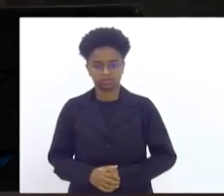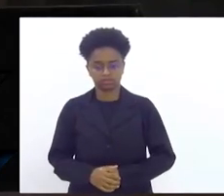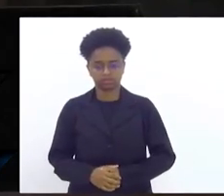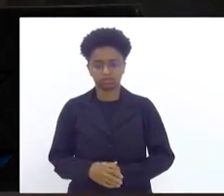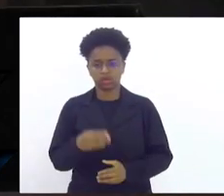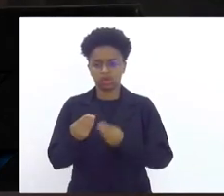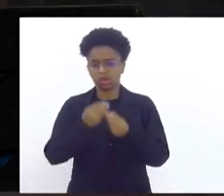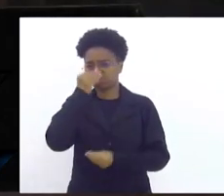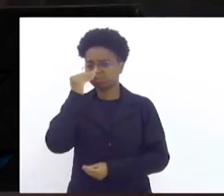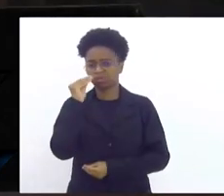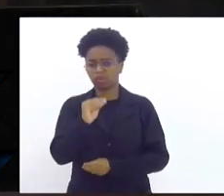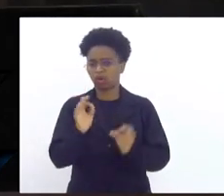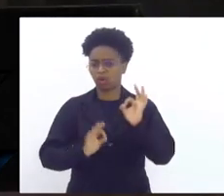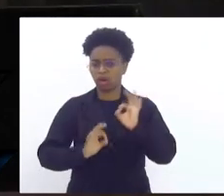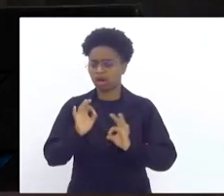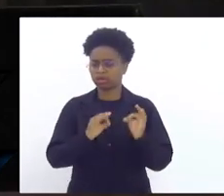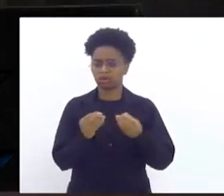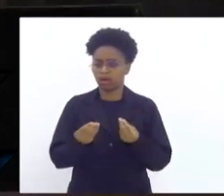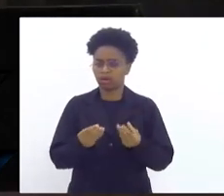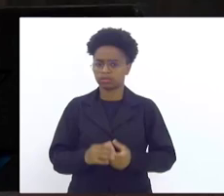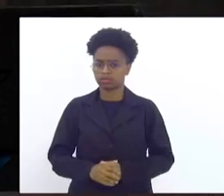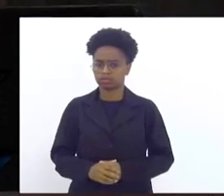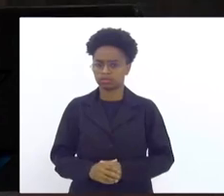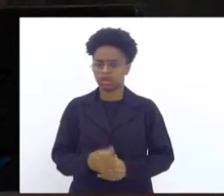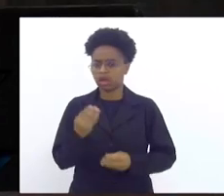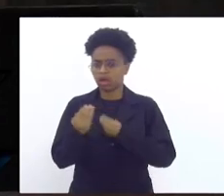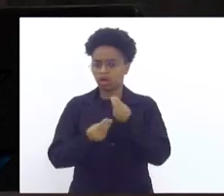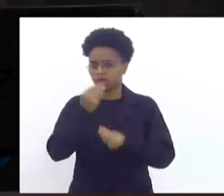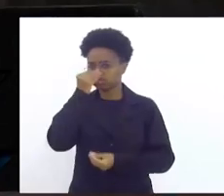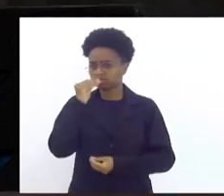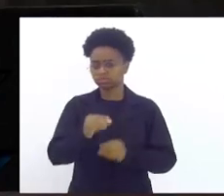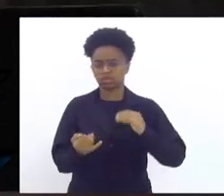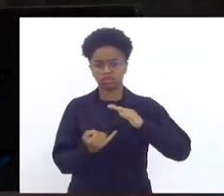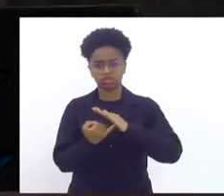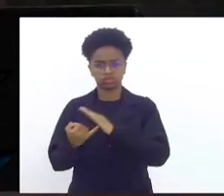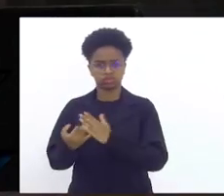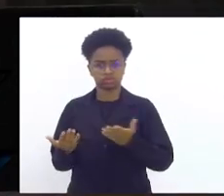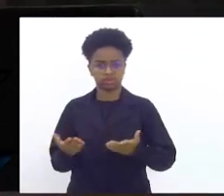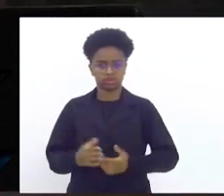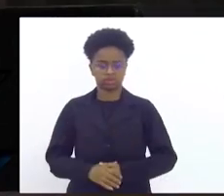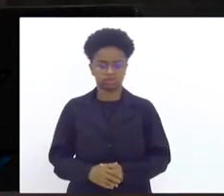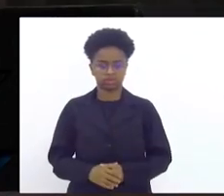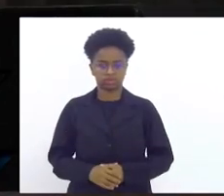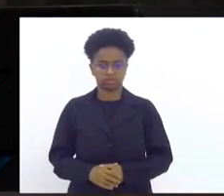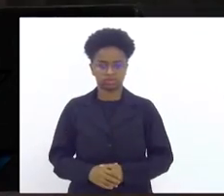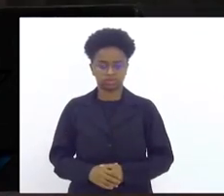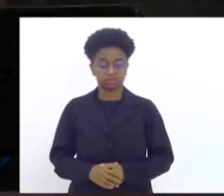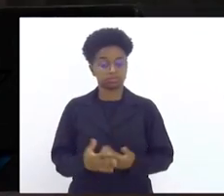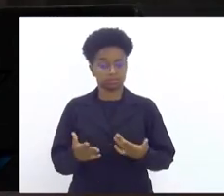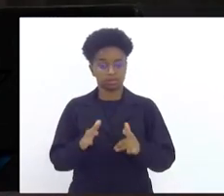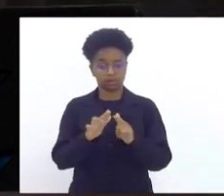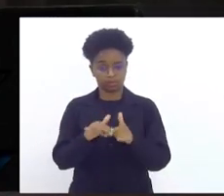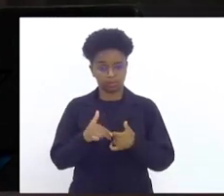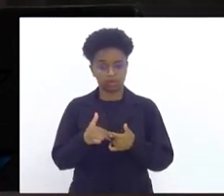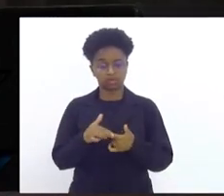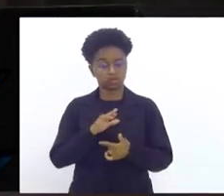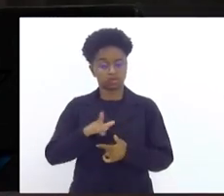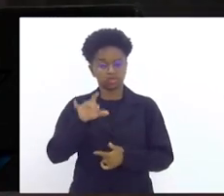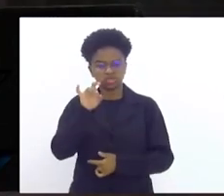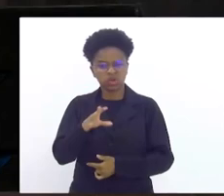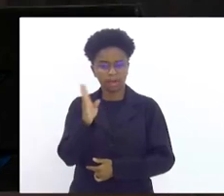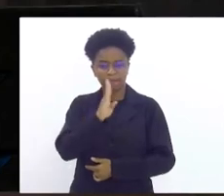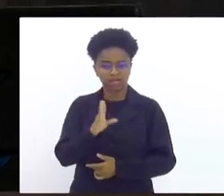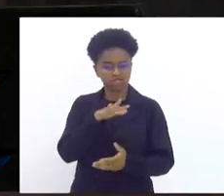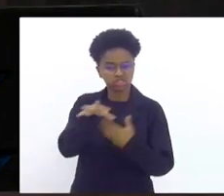desprezo pela ordem é esse Que desprezo pelas instituições é esse é isso que vem levando não só o Brasil